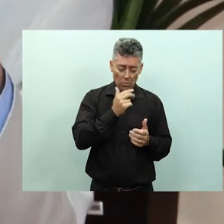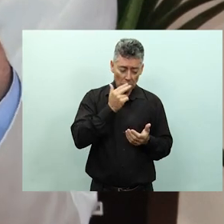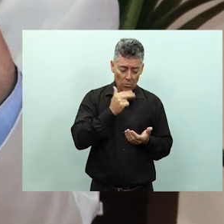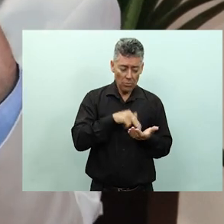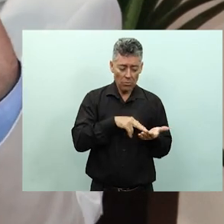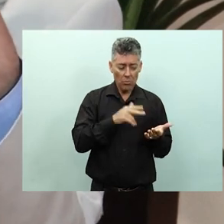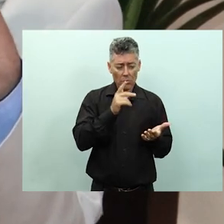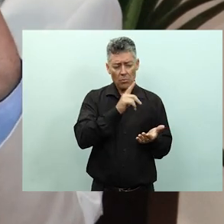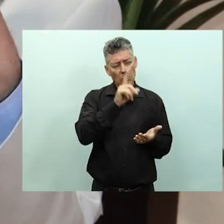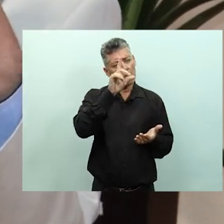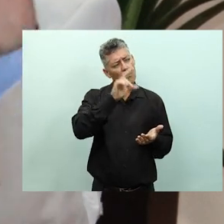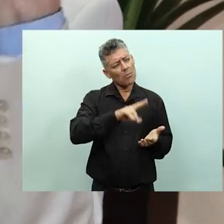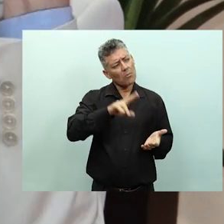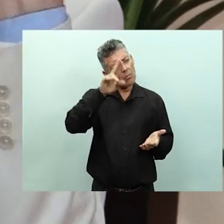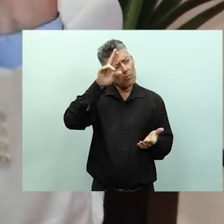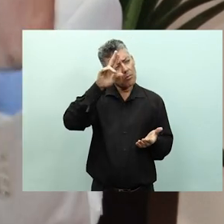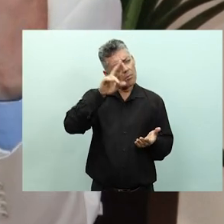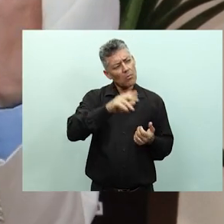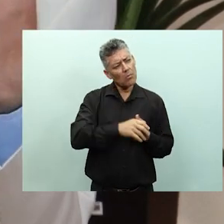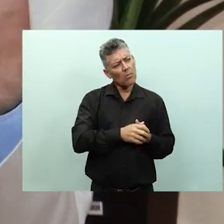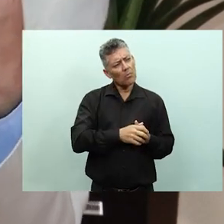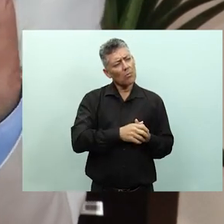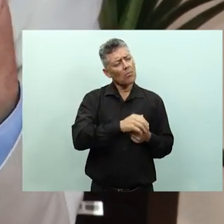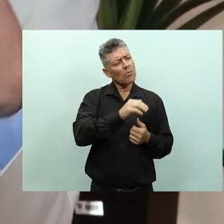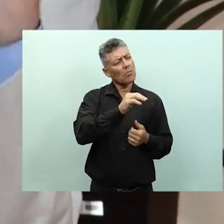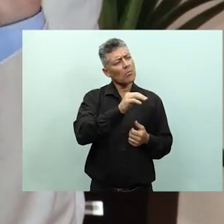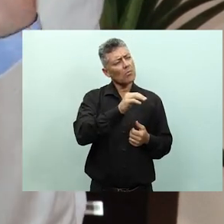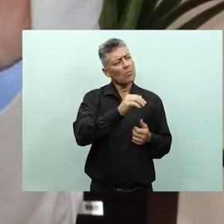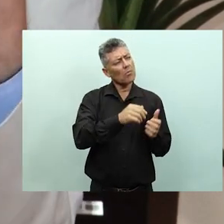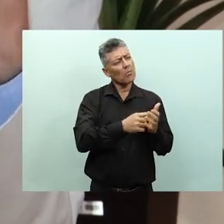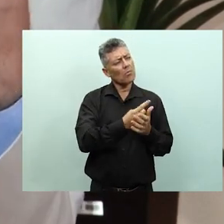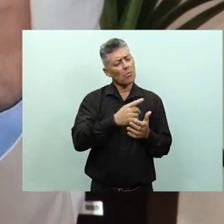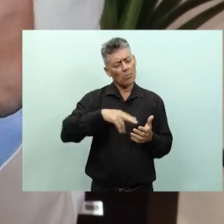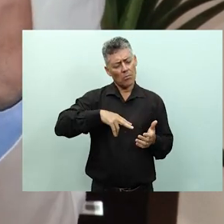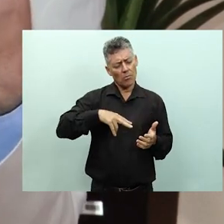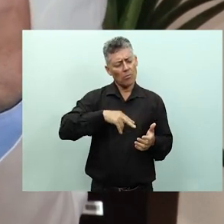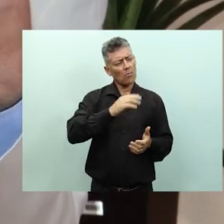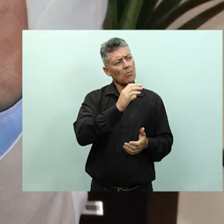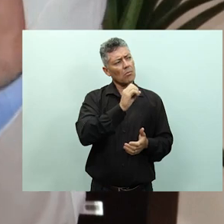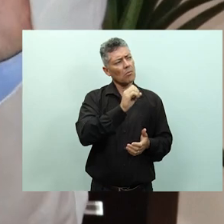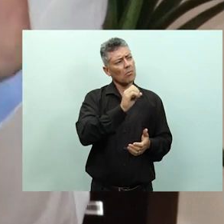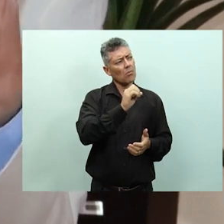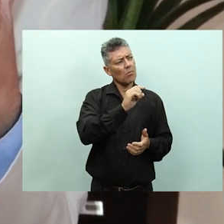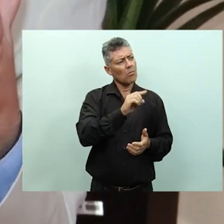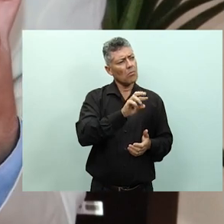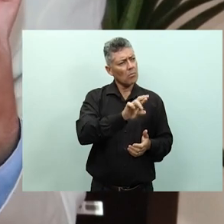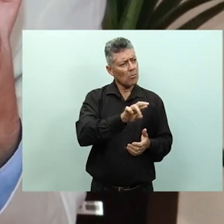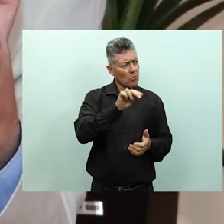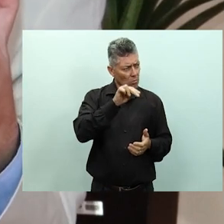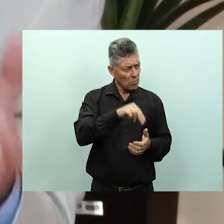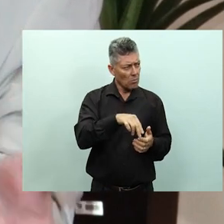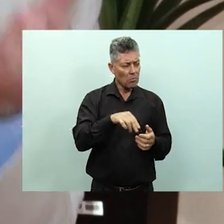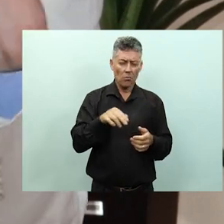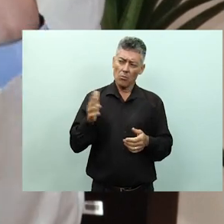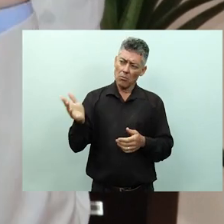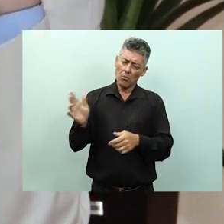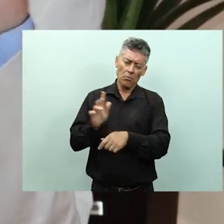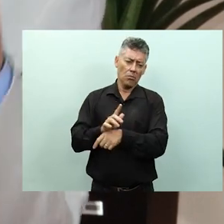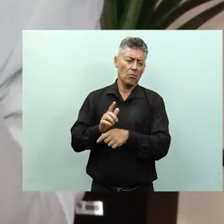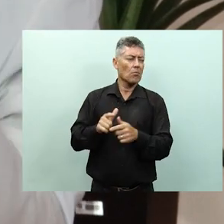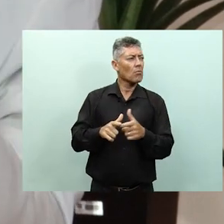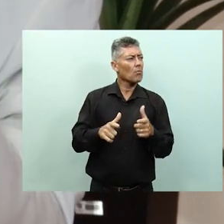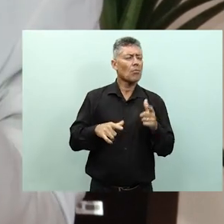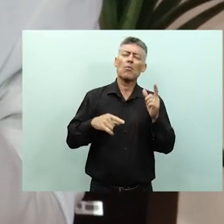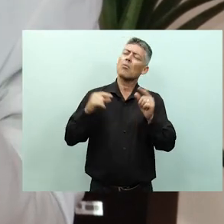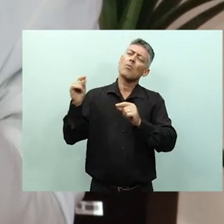usar a venda da Coserne, a privatização da Coserne, que foi feita por Garibaldi e foi